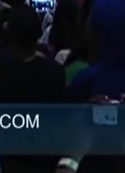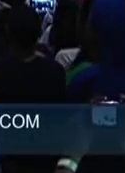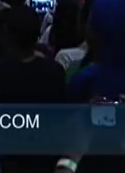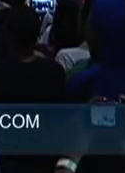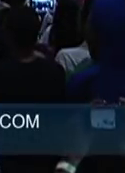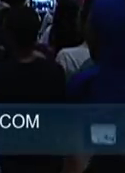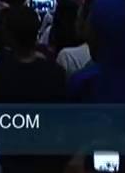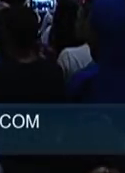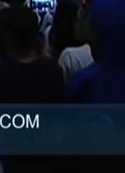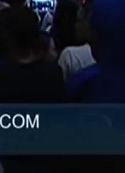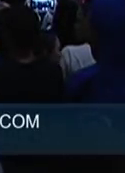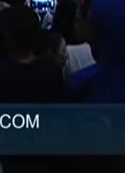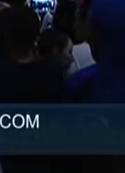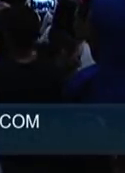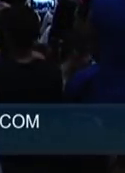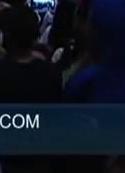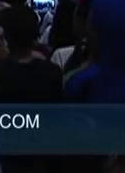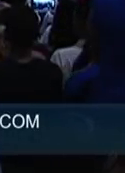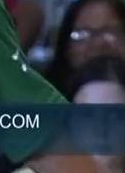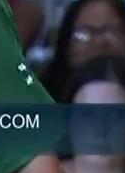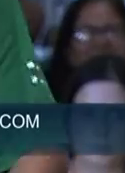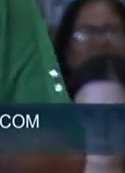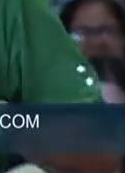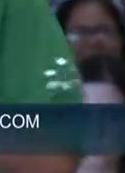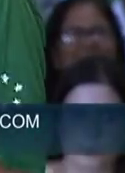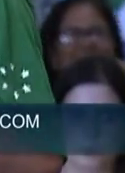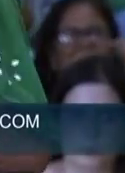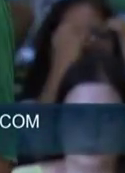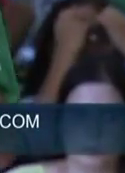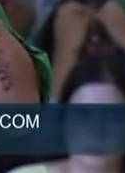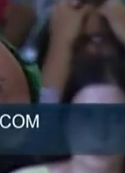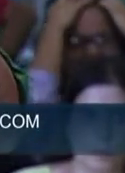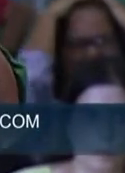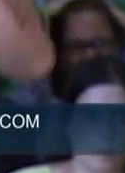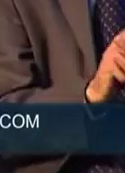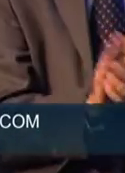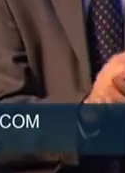quilombola, a população de rua, as catadoras e os catadores.